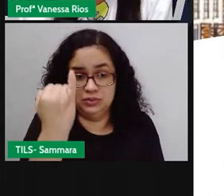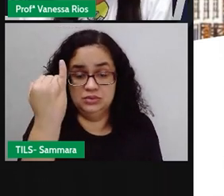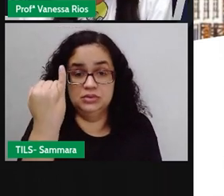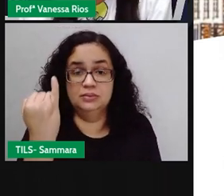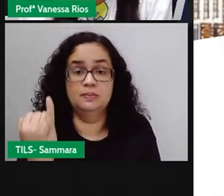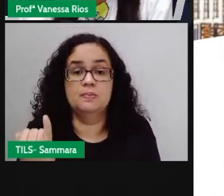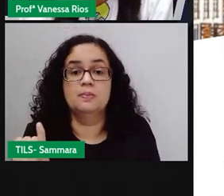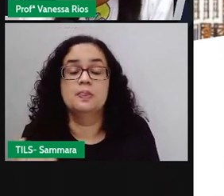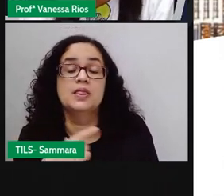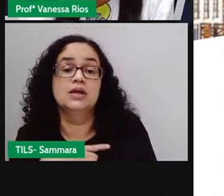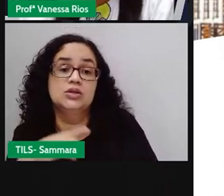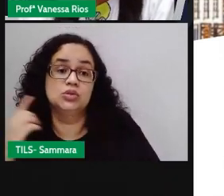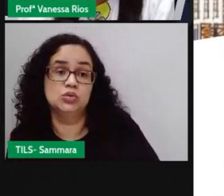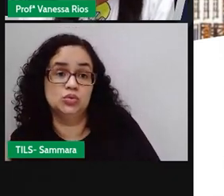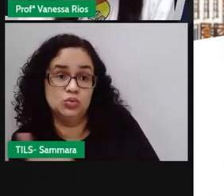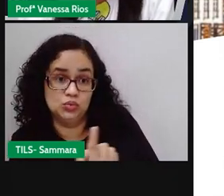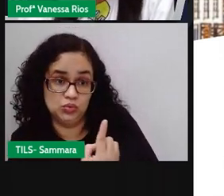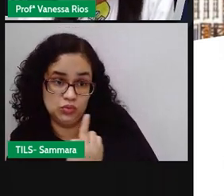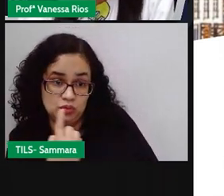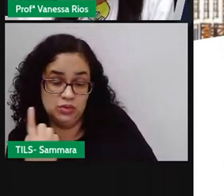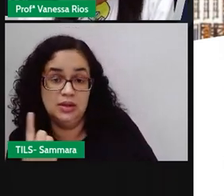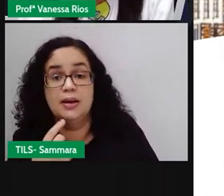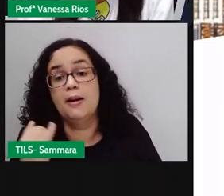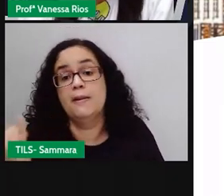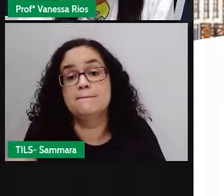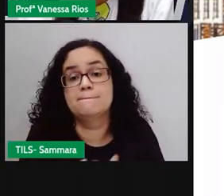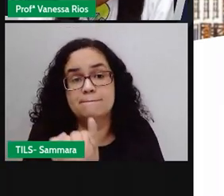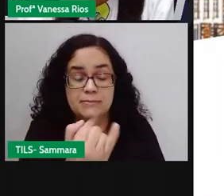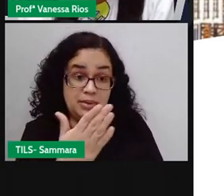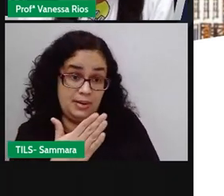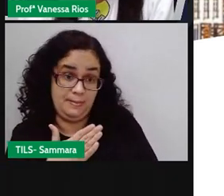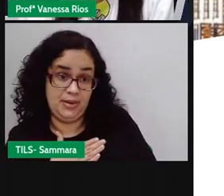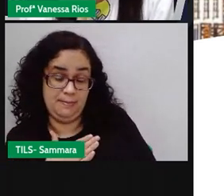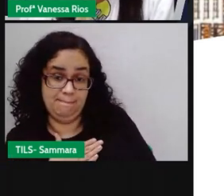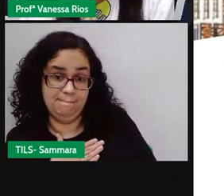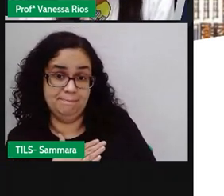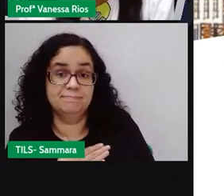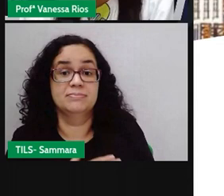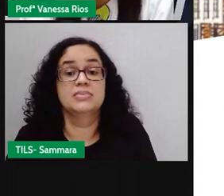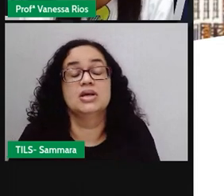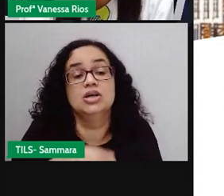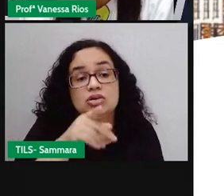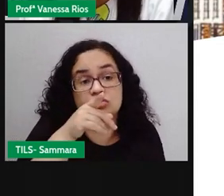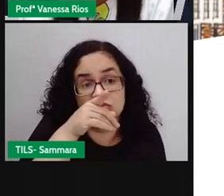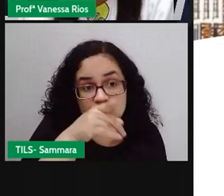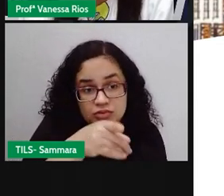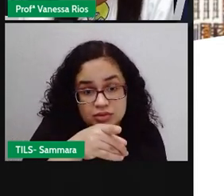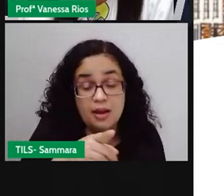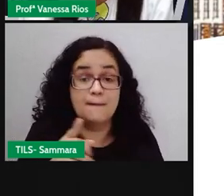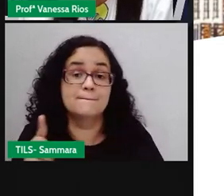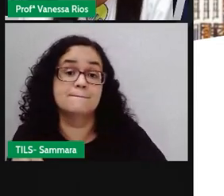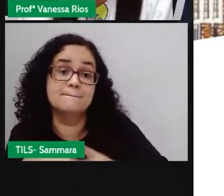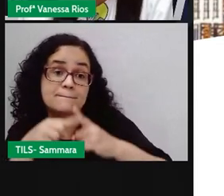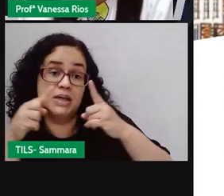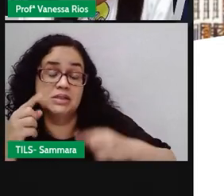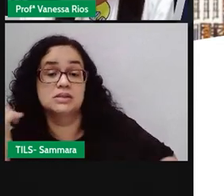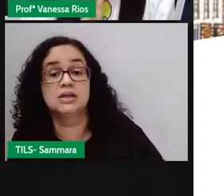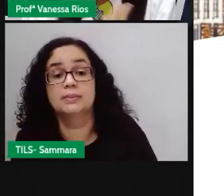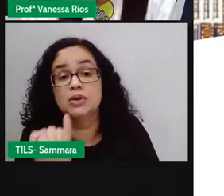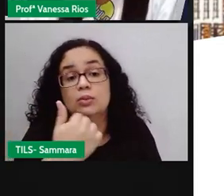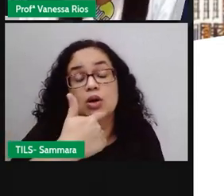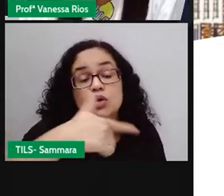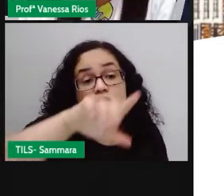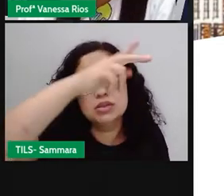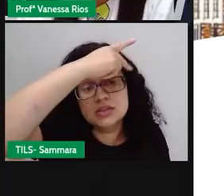daquilo que está à nossa volta, que vai ser importante para mim, vai ser importante para você, mas vai ser importante para as